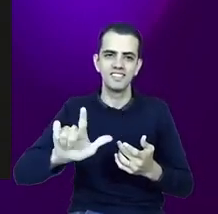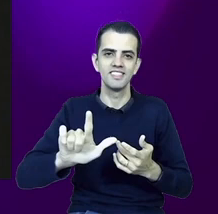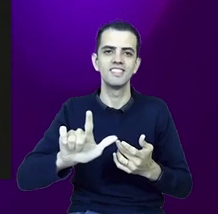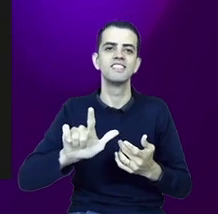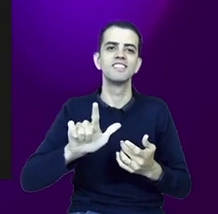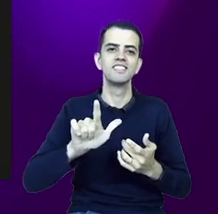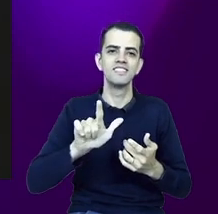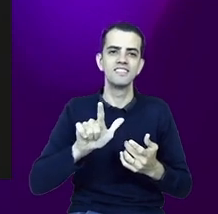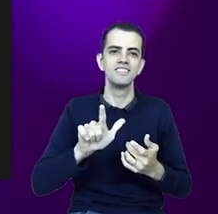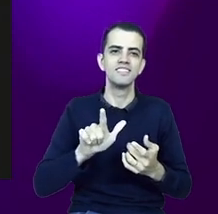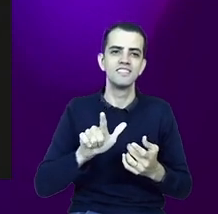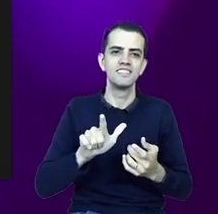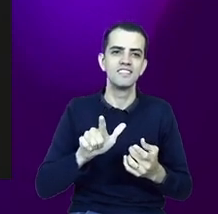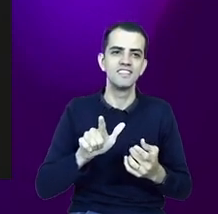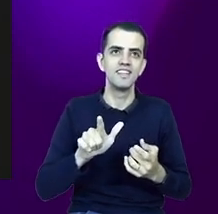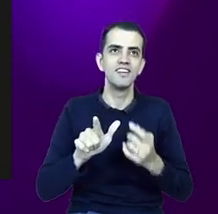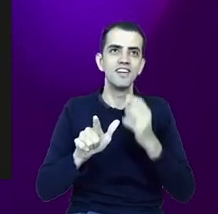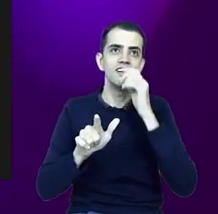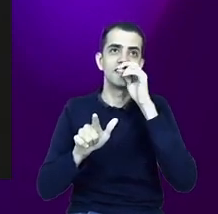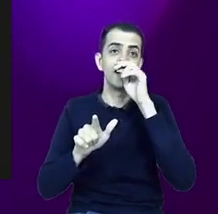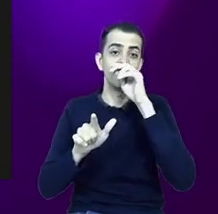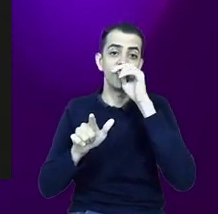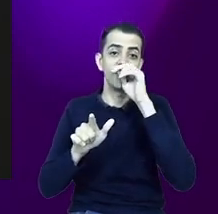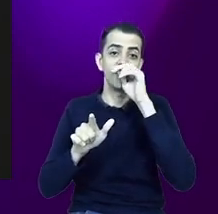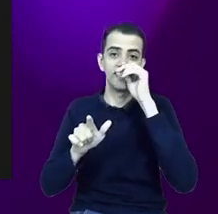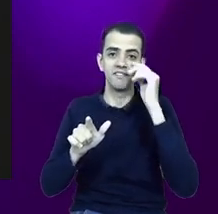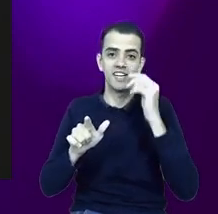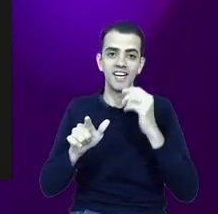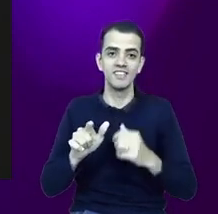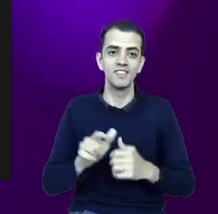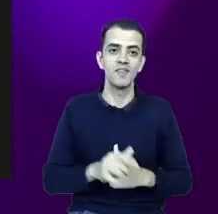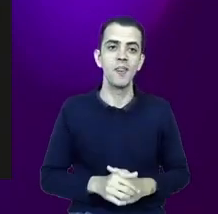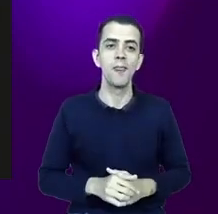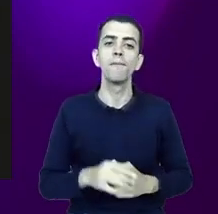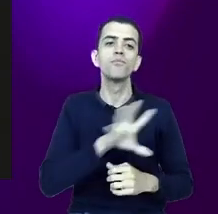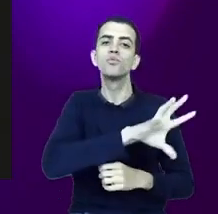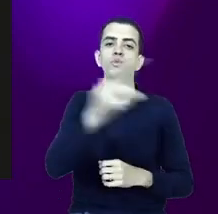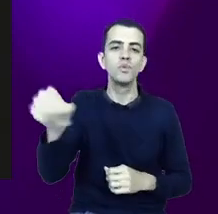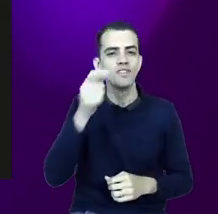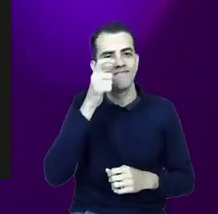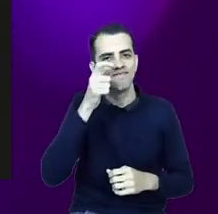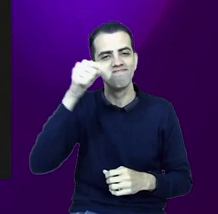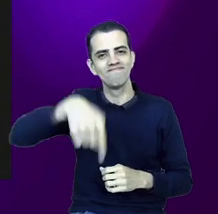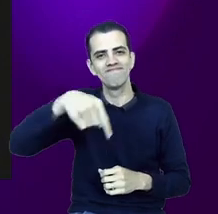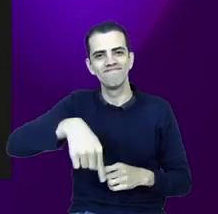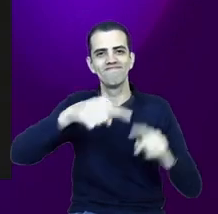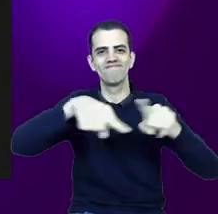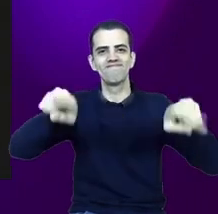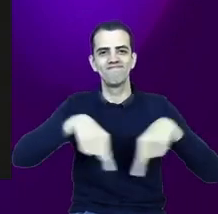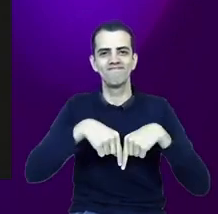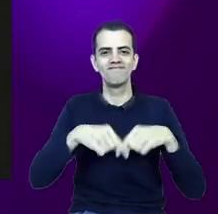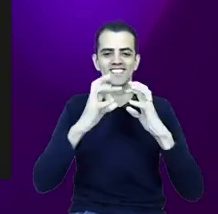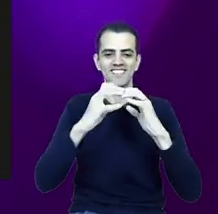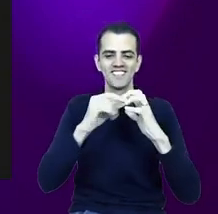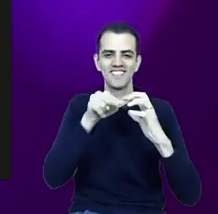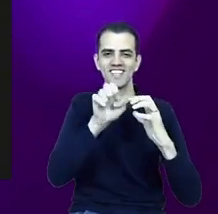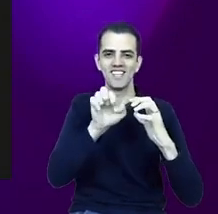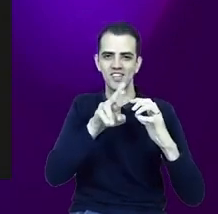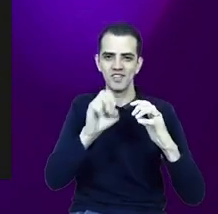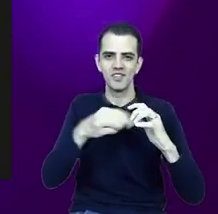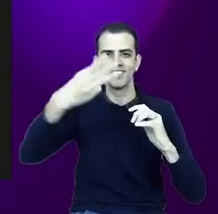todos os palestrantes, todos os moderadores, a todos que assistiram a essa mesa da Neurologia do terceiro